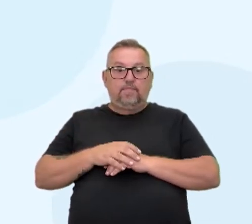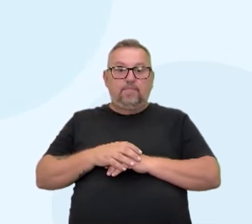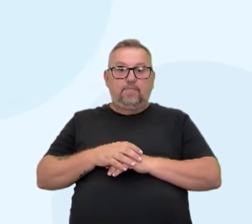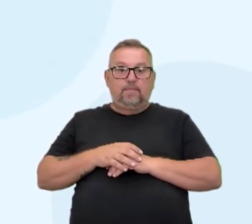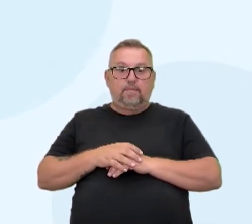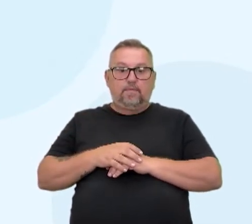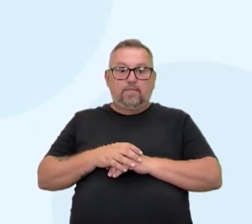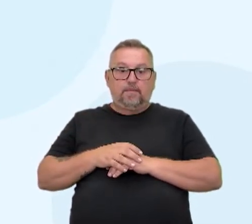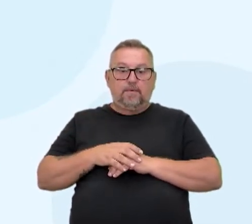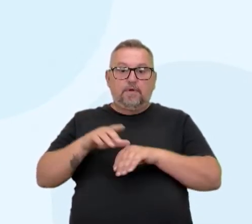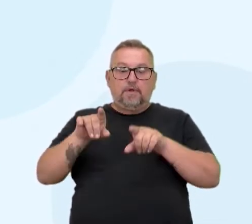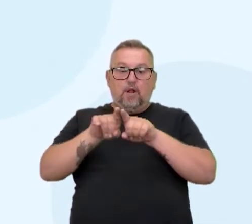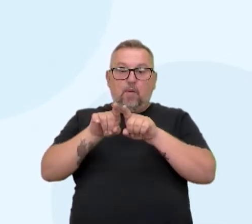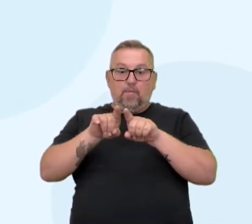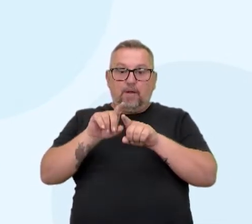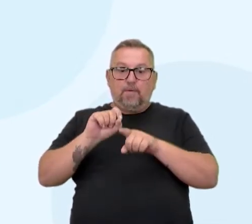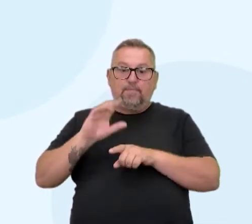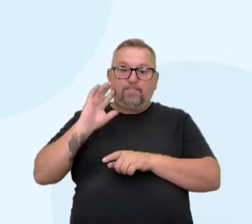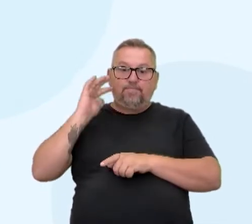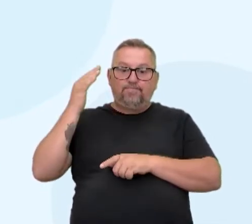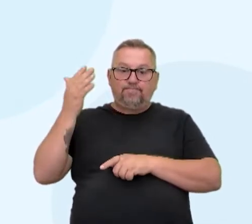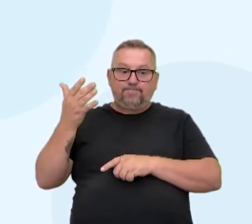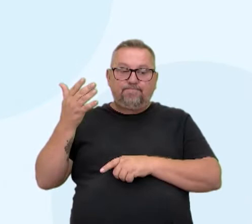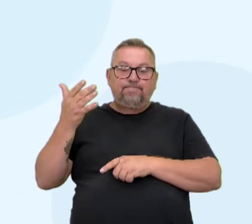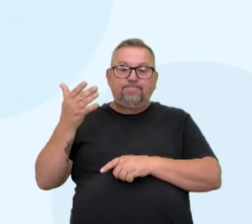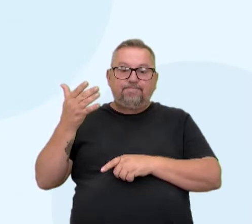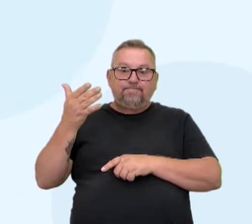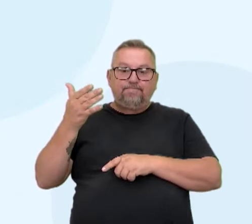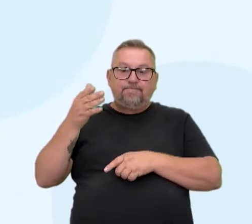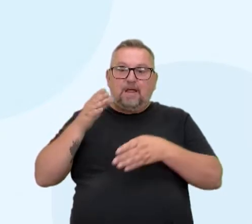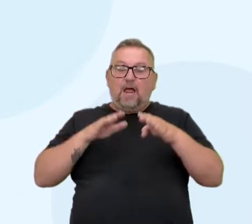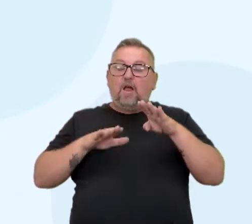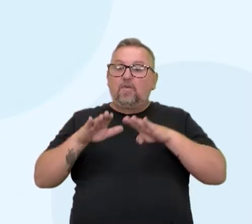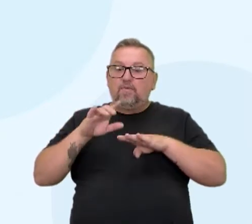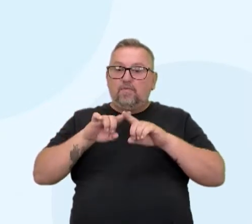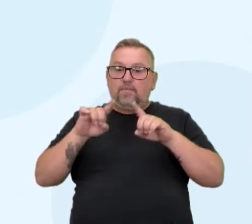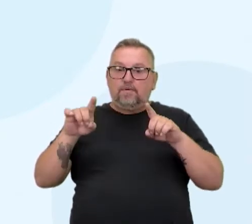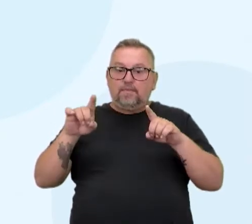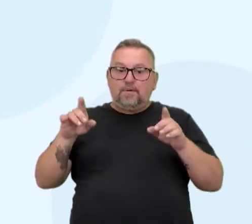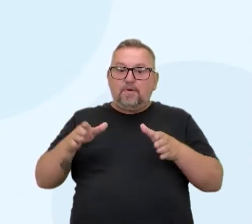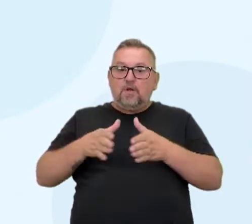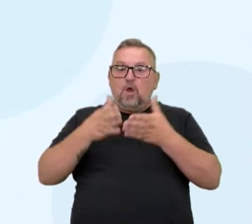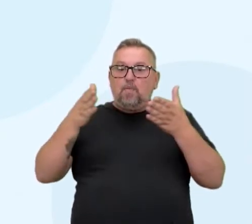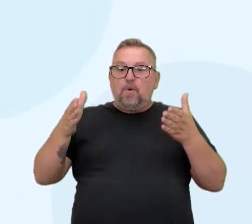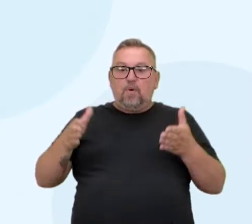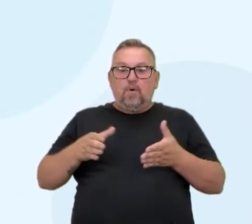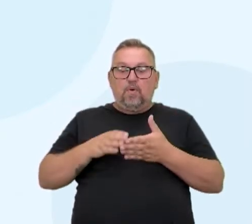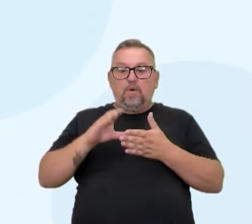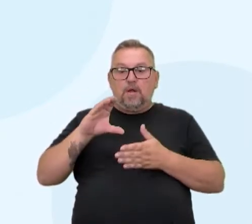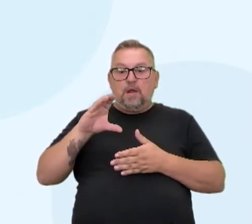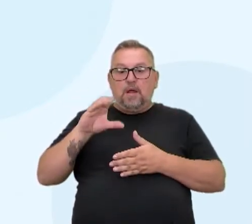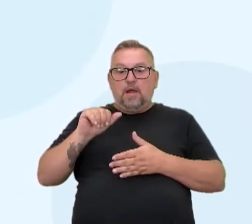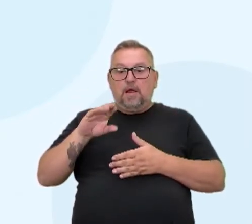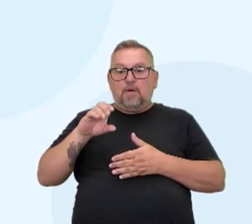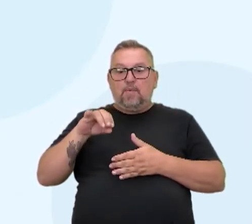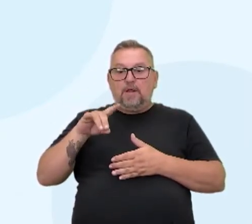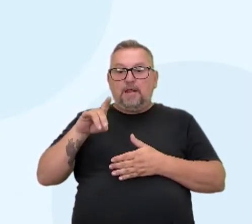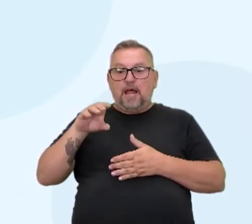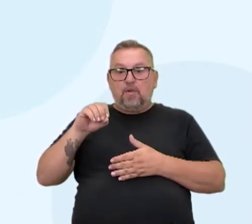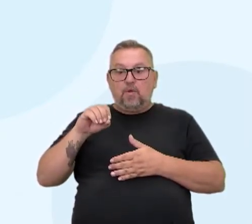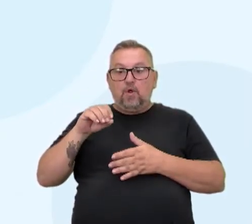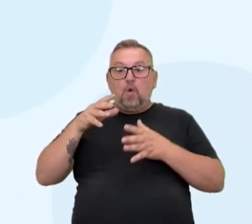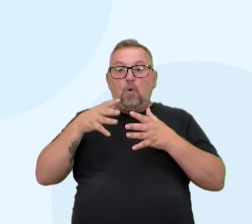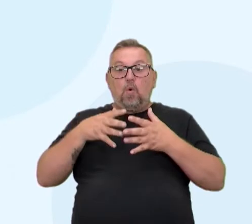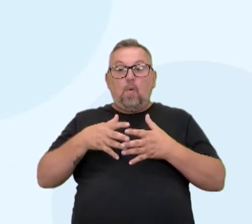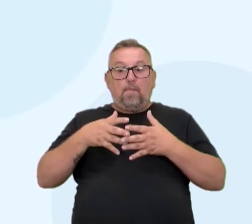em açúcar. E isso, né, muitas vezes são alimentos mais pobres, né, em carboidratos complexos, tô